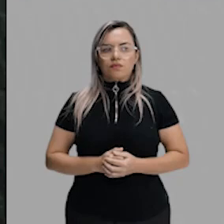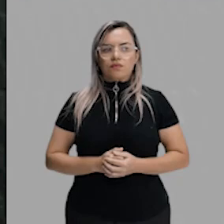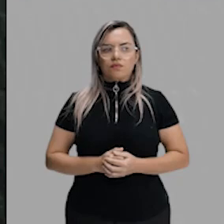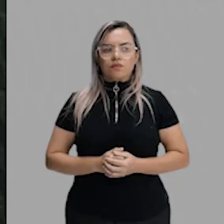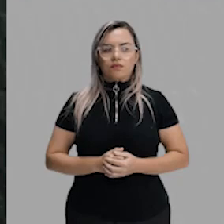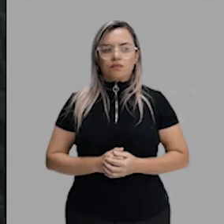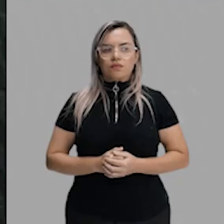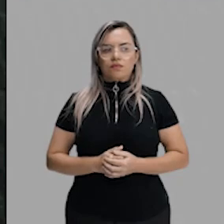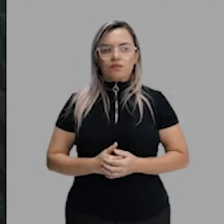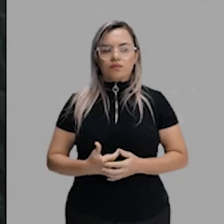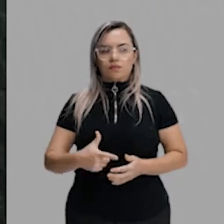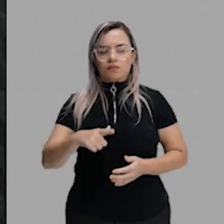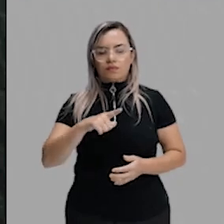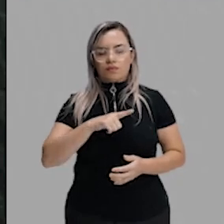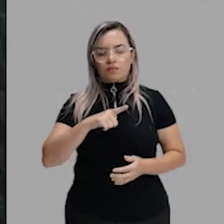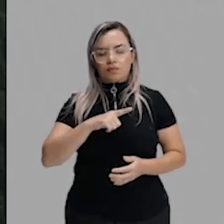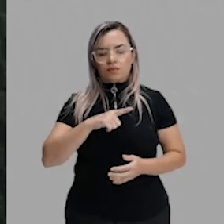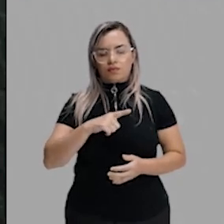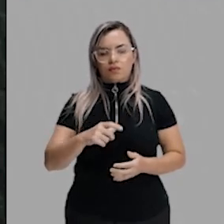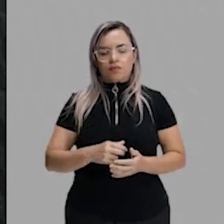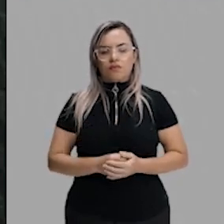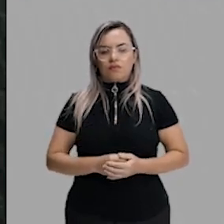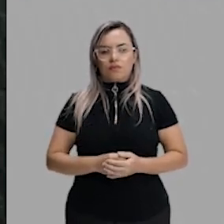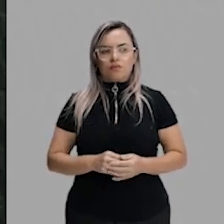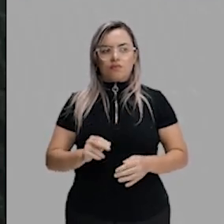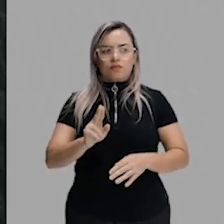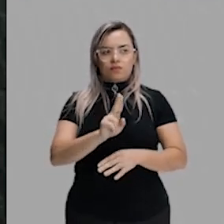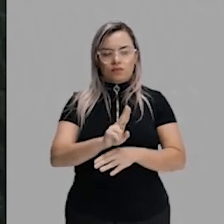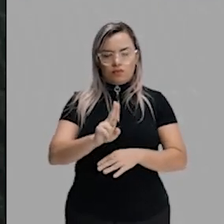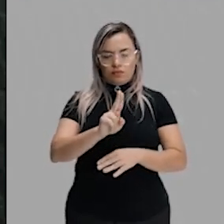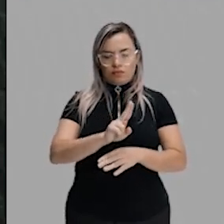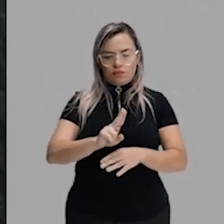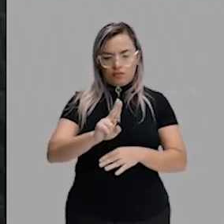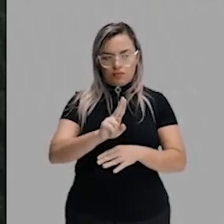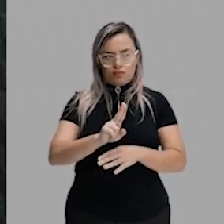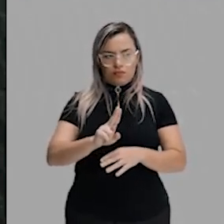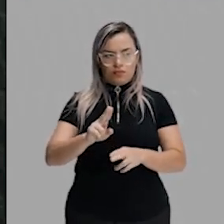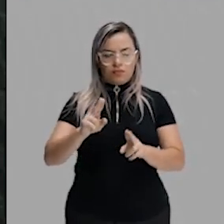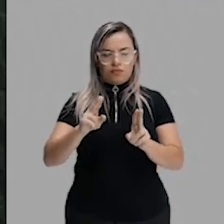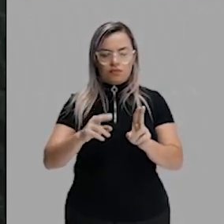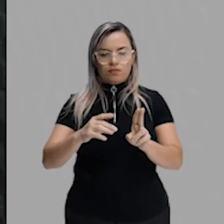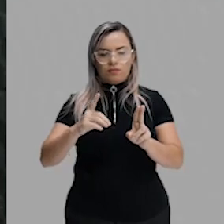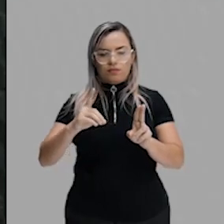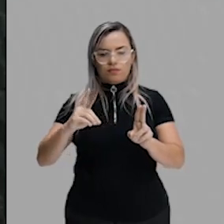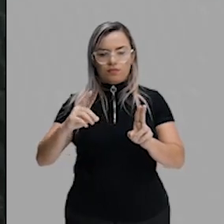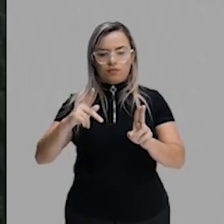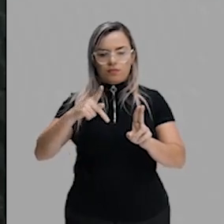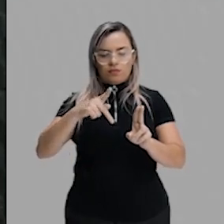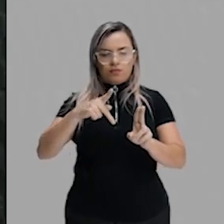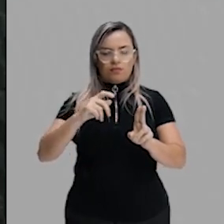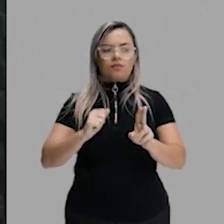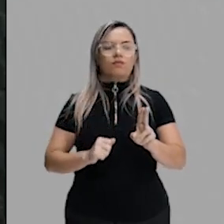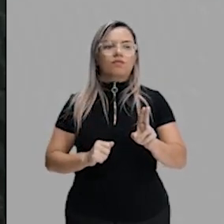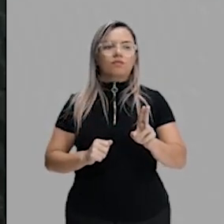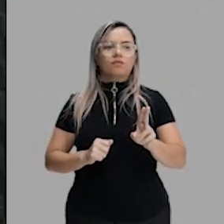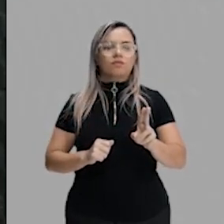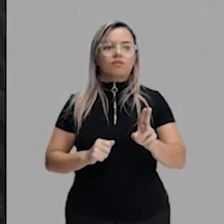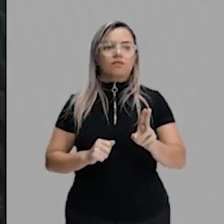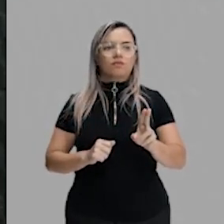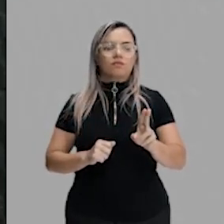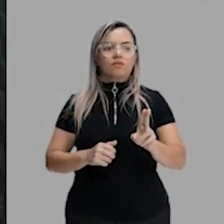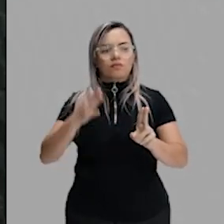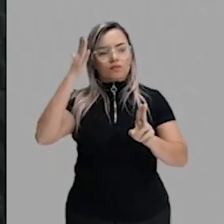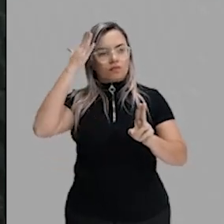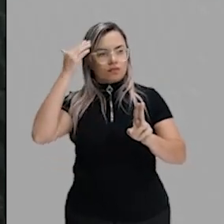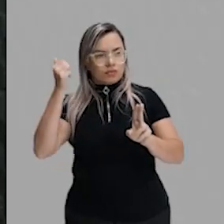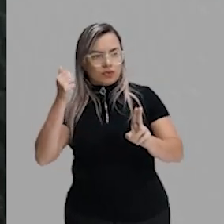nós temos o seguinte, ó. A unidade de DDP, certo? Nós já sabemos que